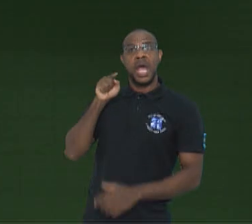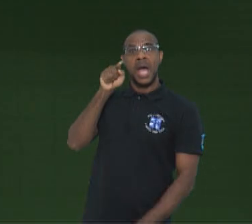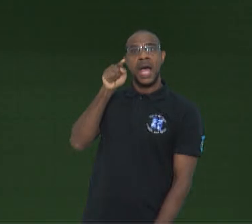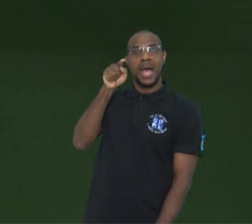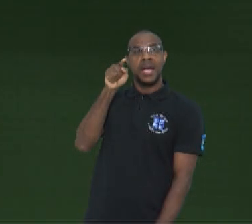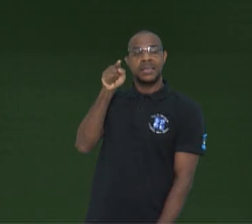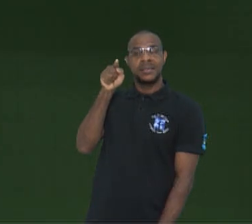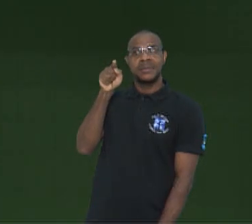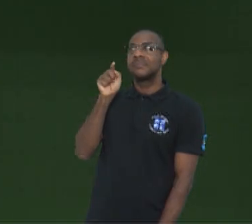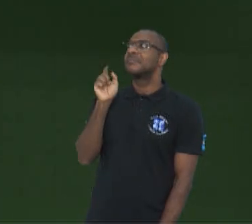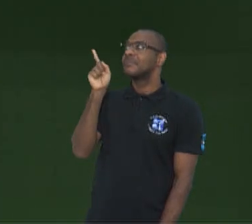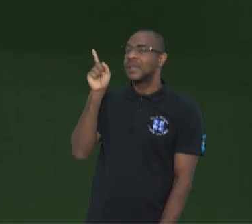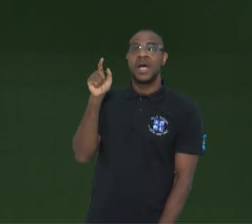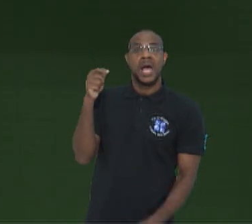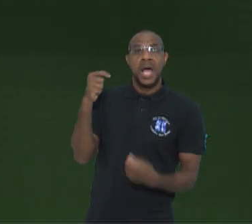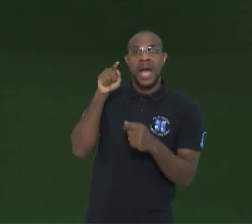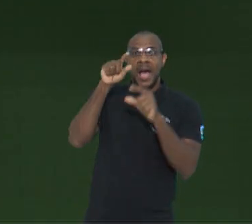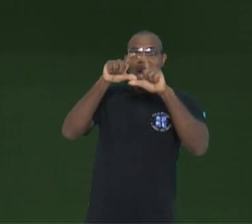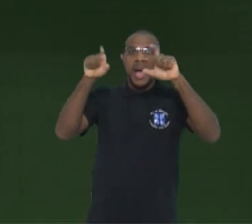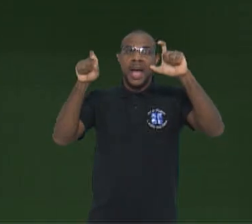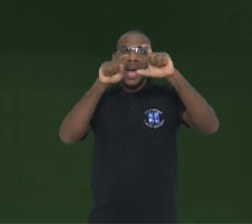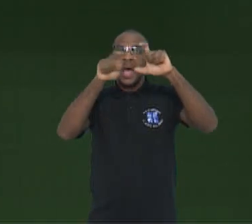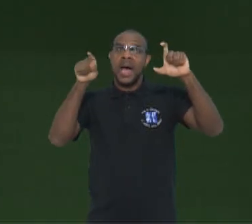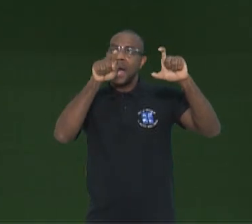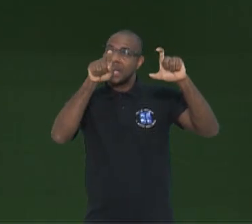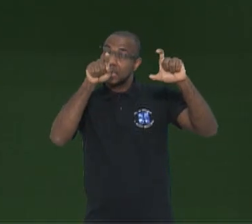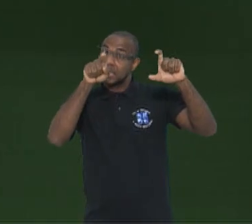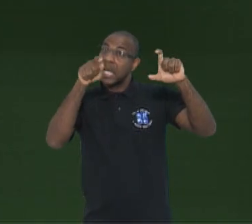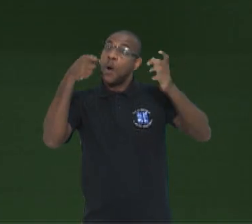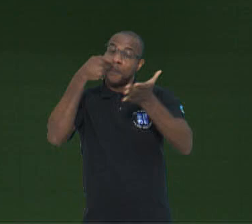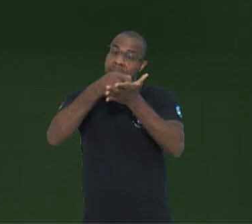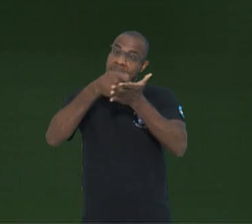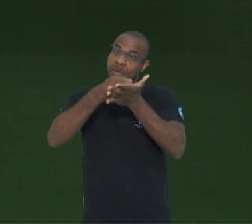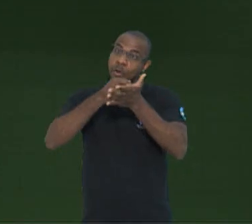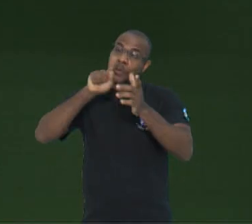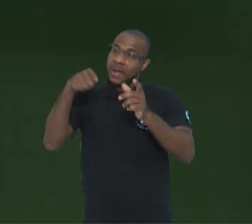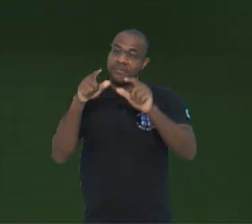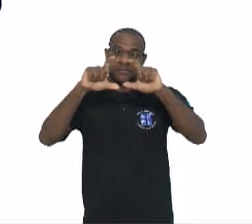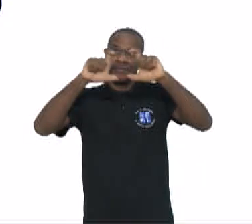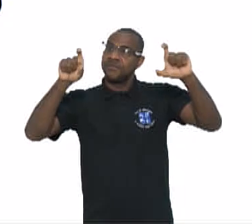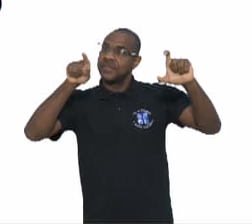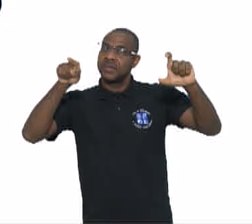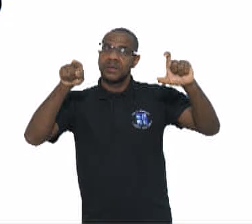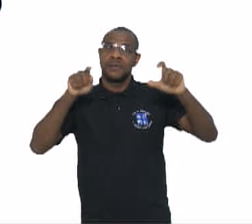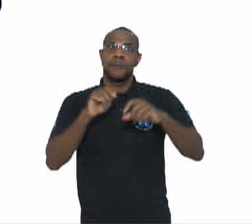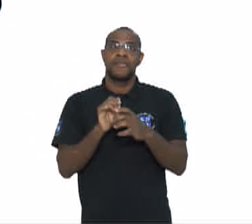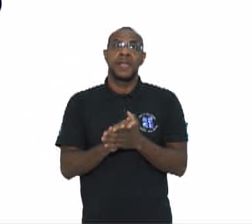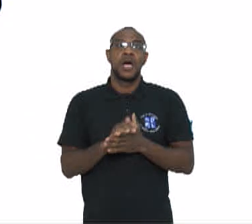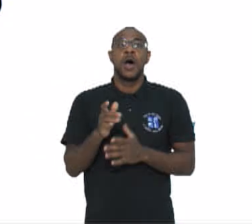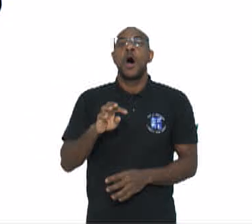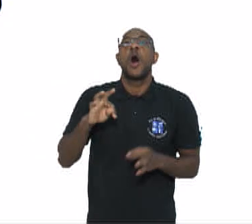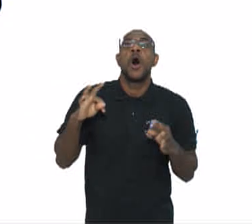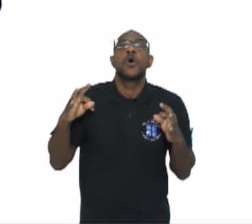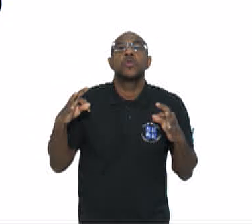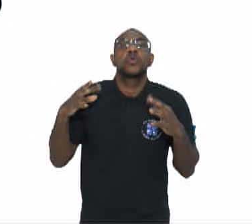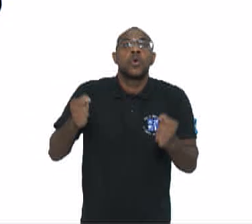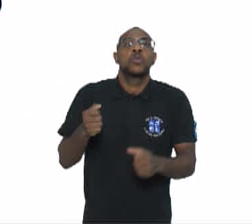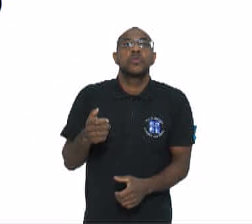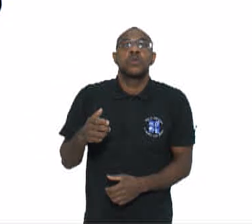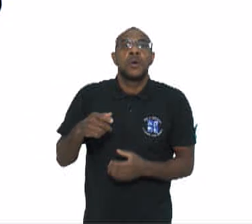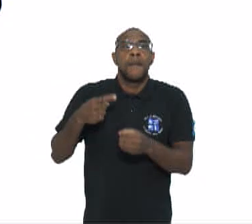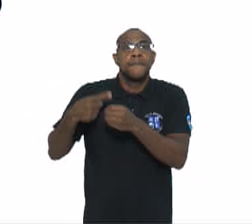gente, é obrigatória a vírgula, tá? Ó, ordem direta seria, todos os municípios